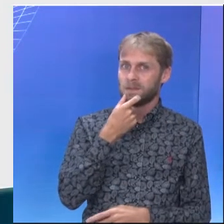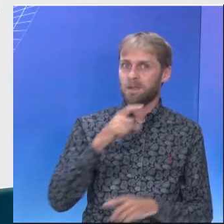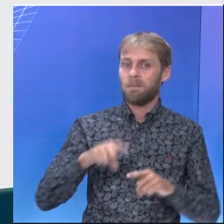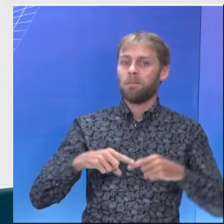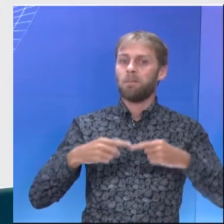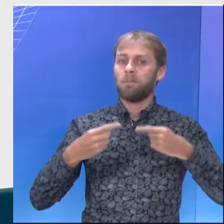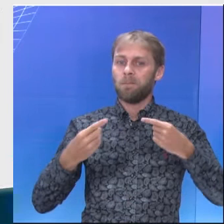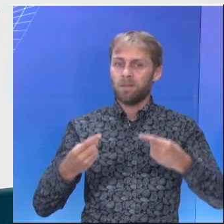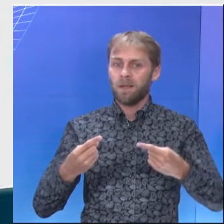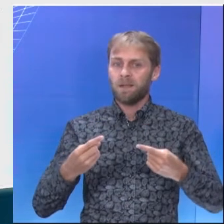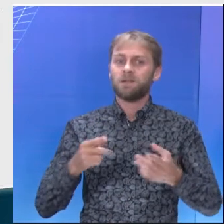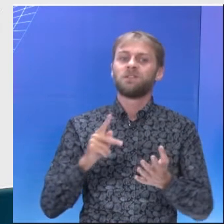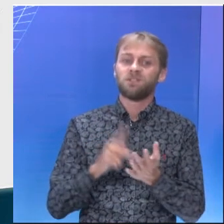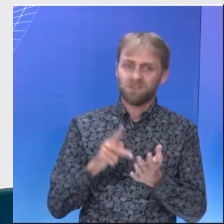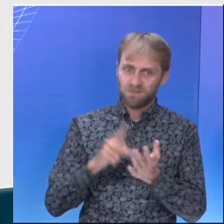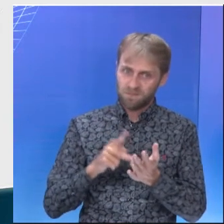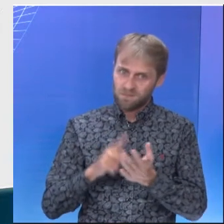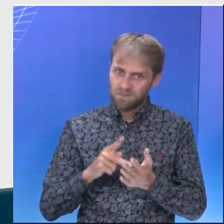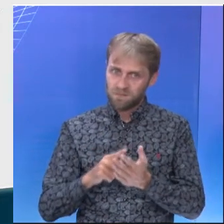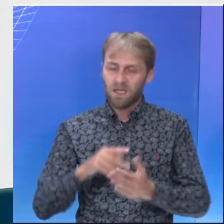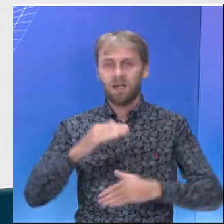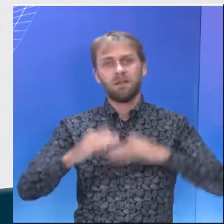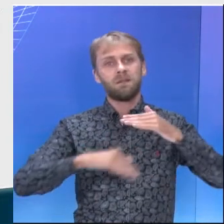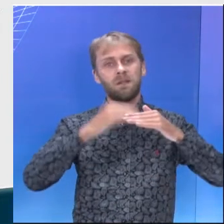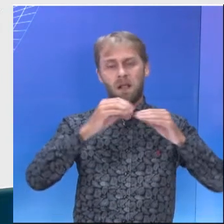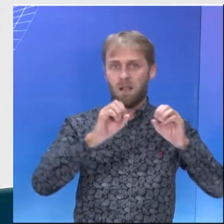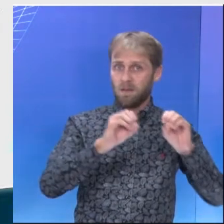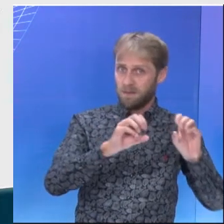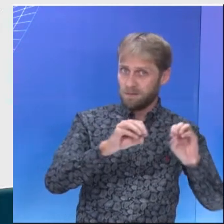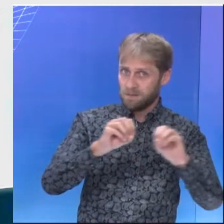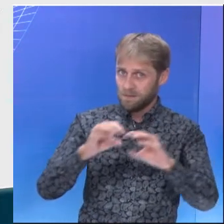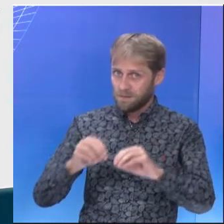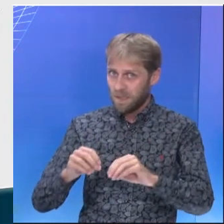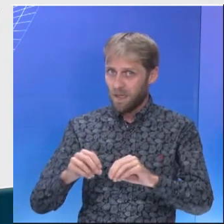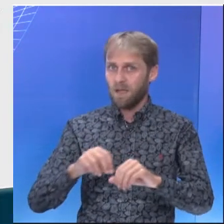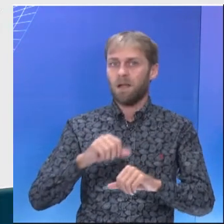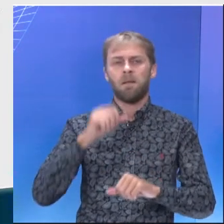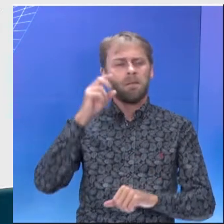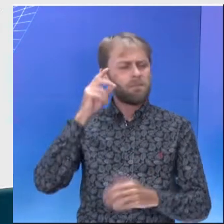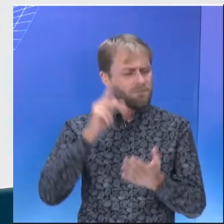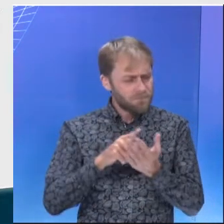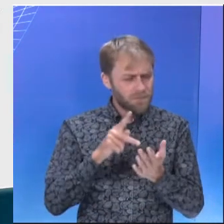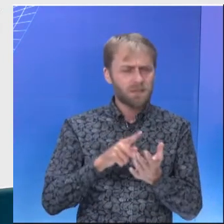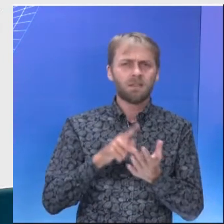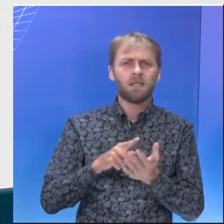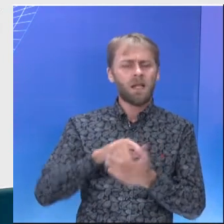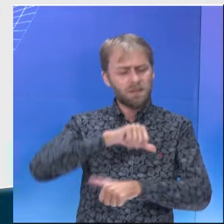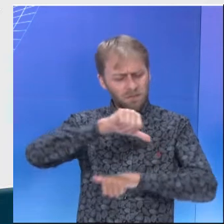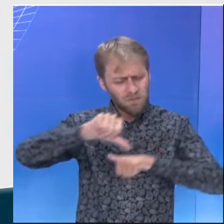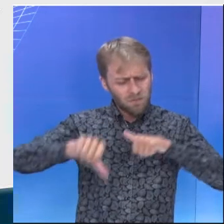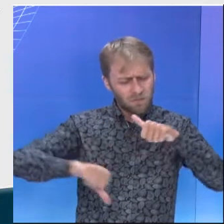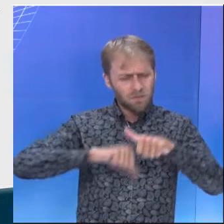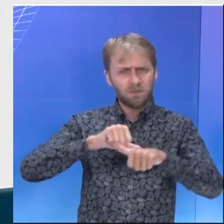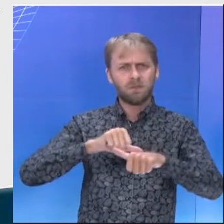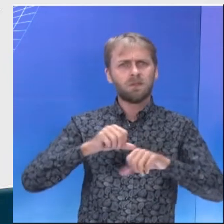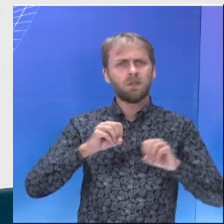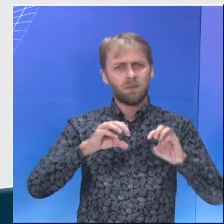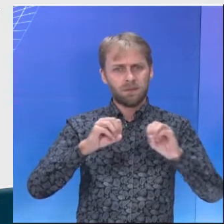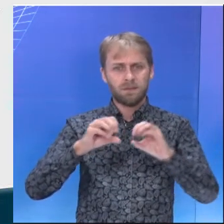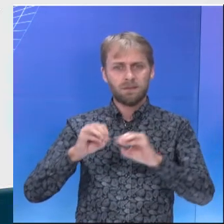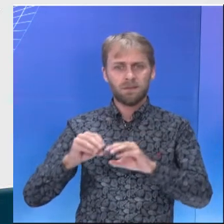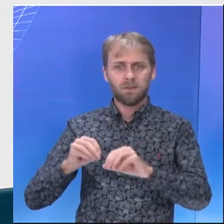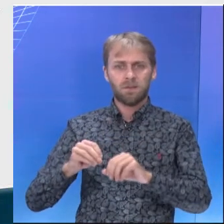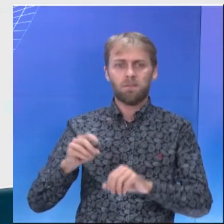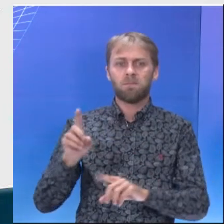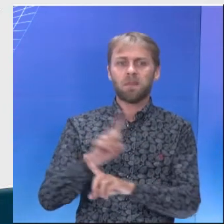But true progressive educators, true education visionaries and revolutionaries don't want to do